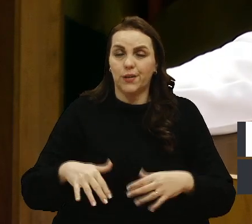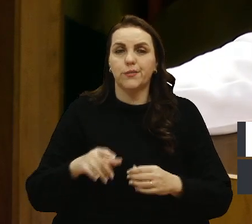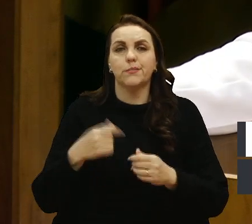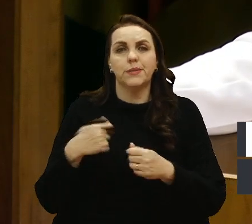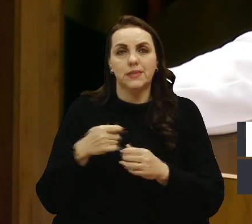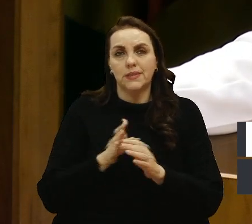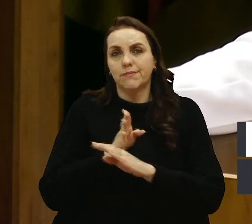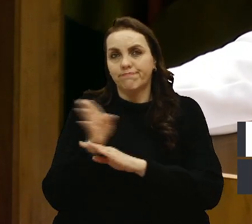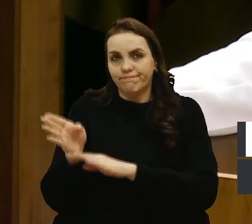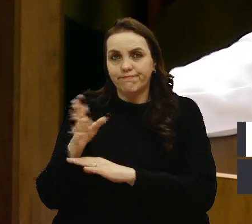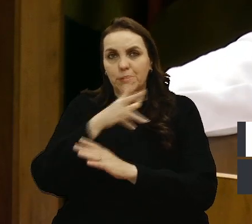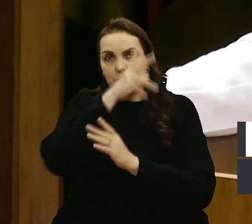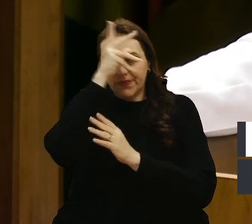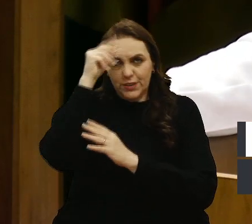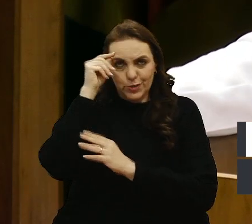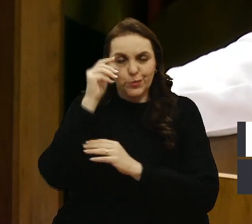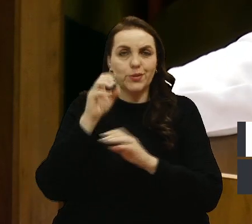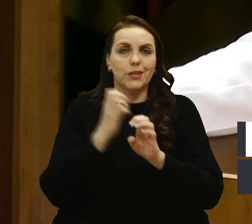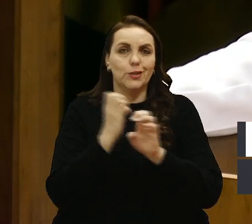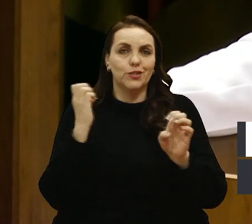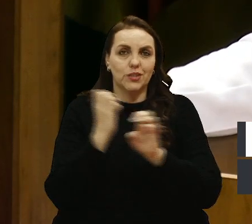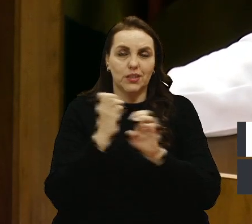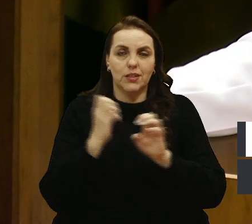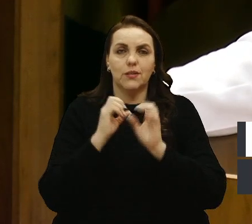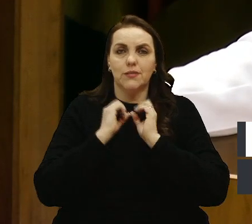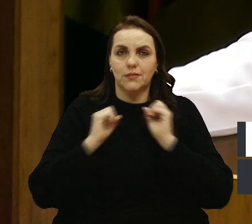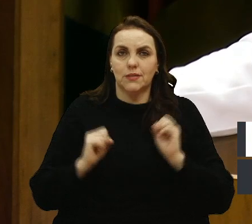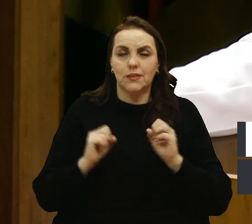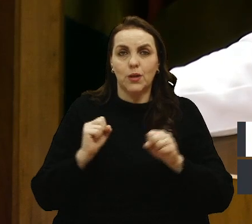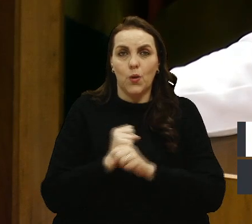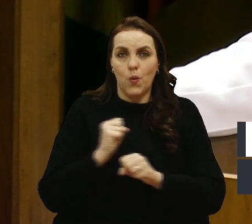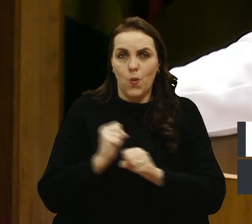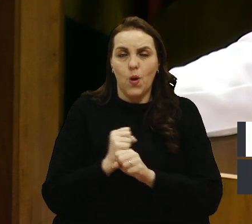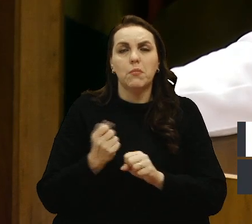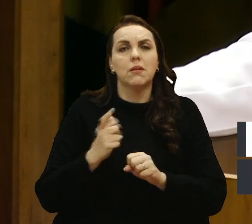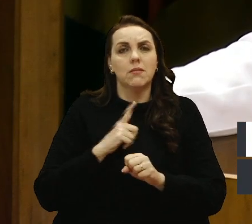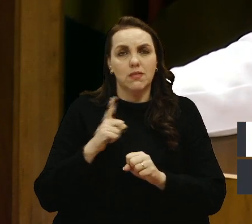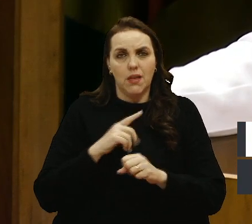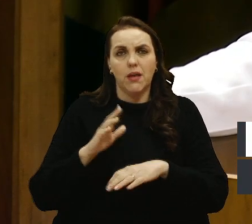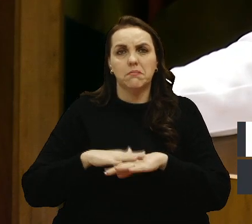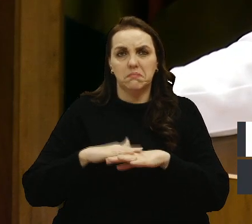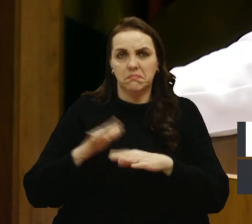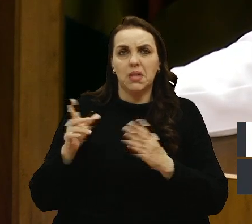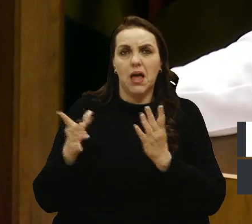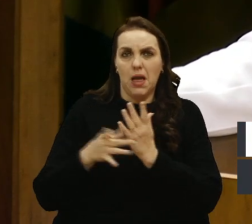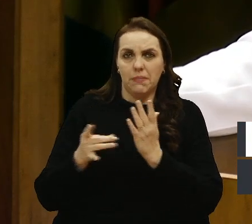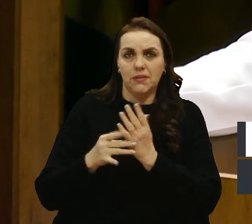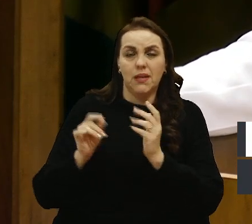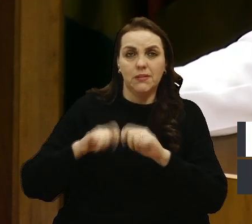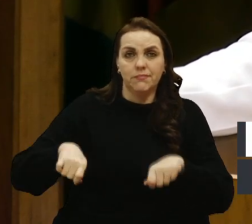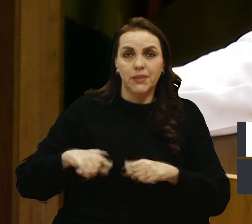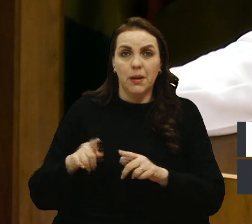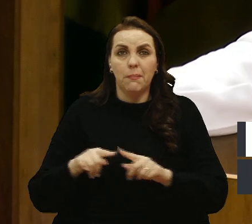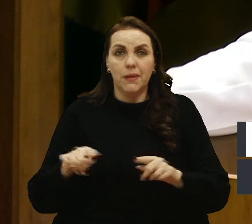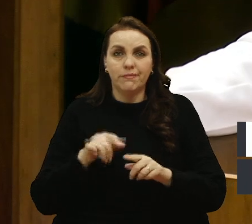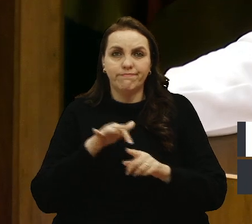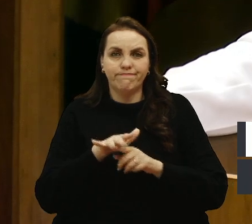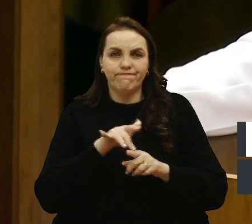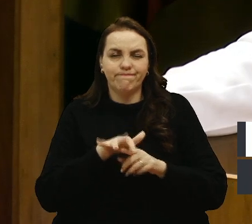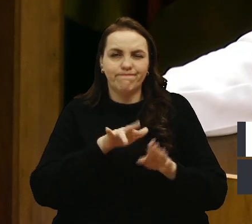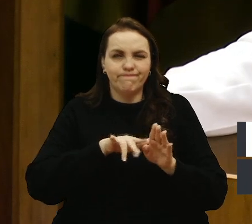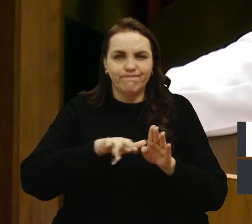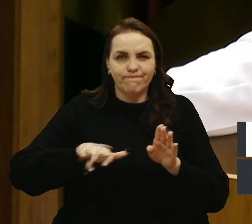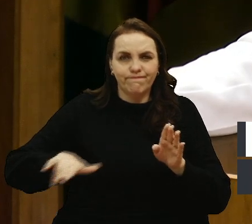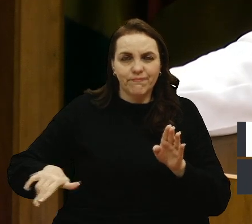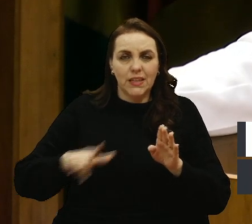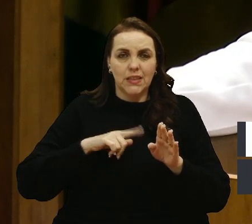Obras, os engenheiros de lá são altamente qualificados, mas tem diversas demandas no momento que que eles estão olhando esse tipo